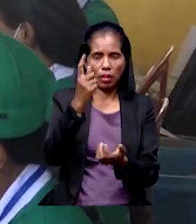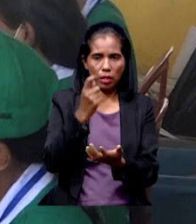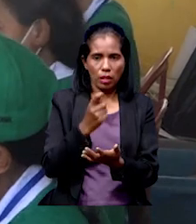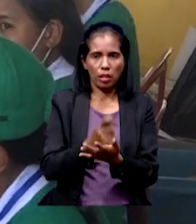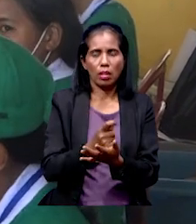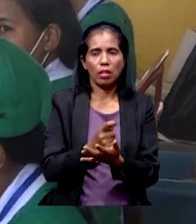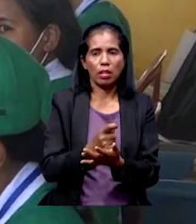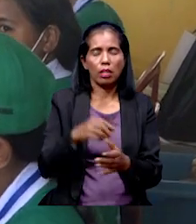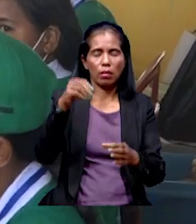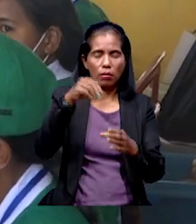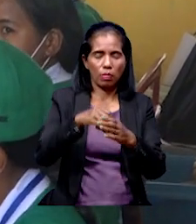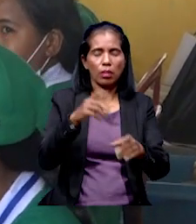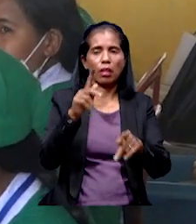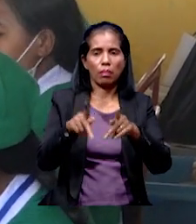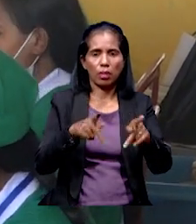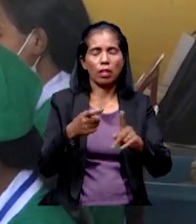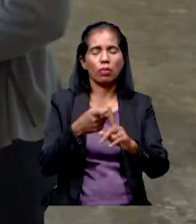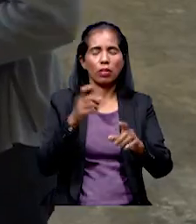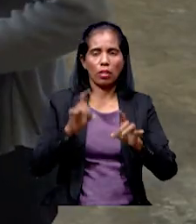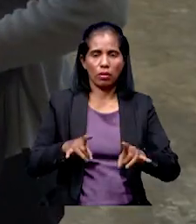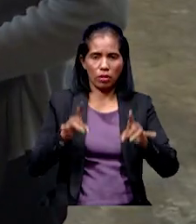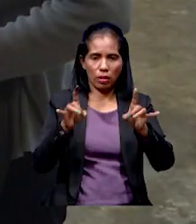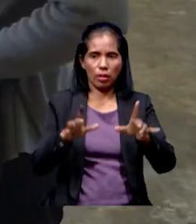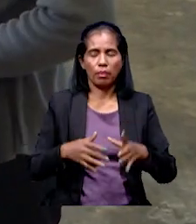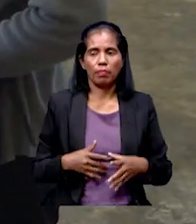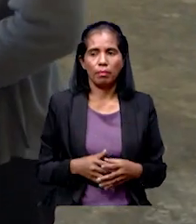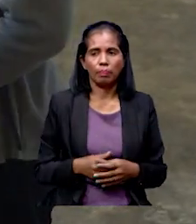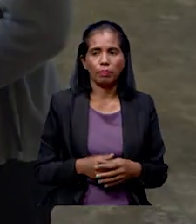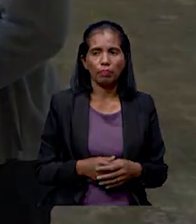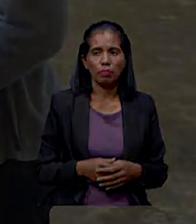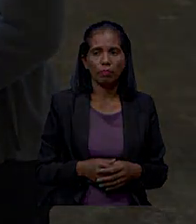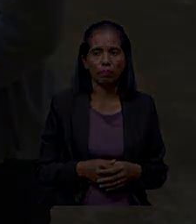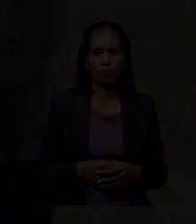cidadão Sira e a diáspora. Agostinho da Costa, Adérito Ximenes, Gemen.